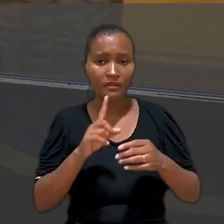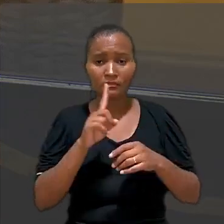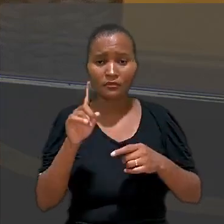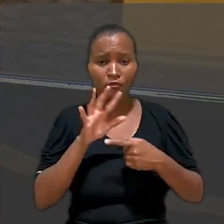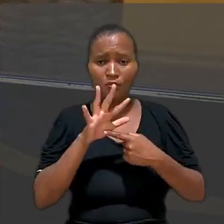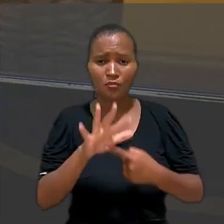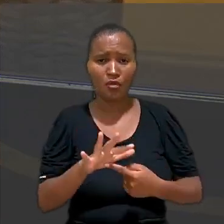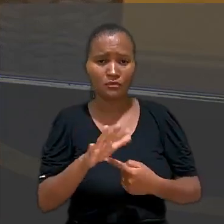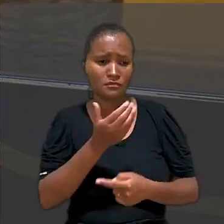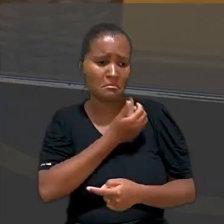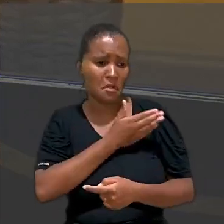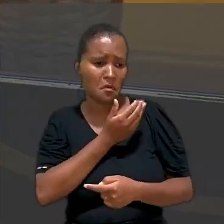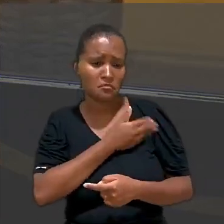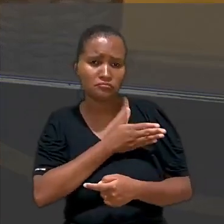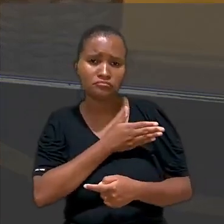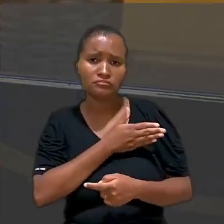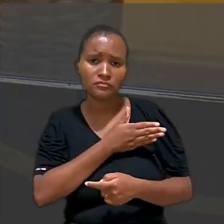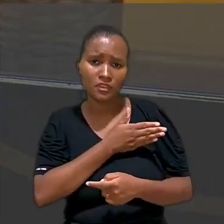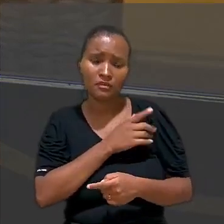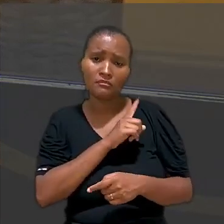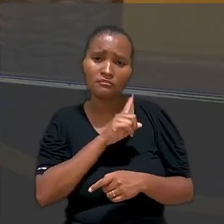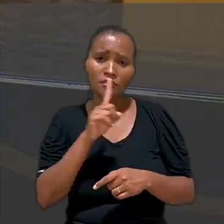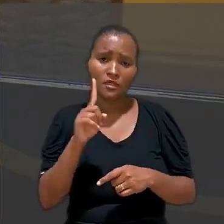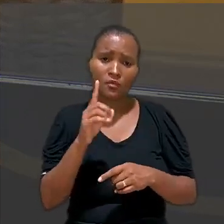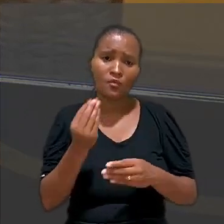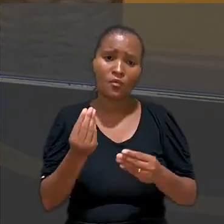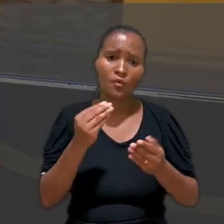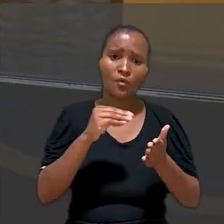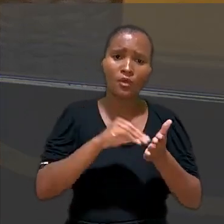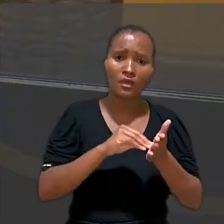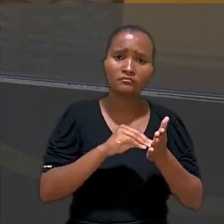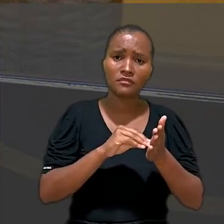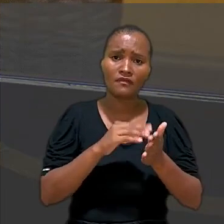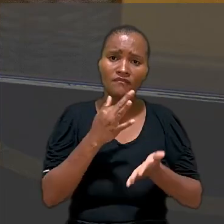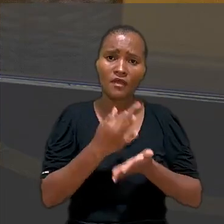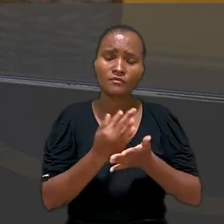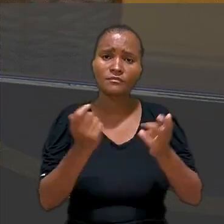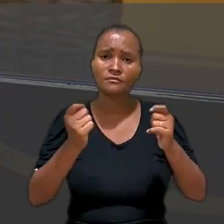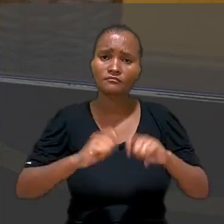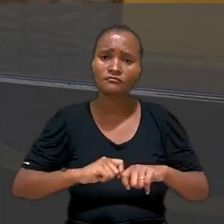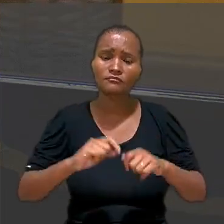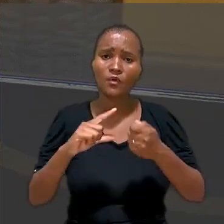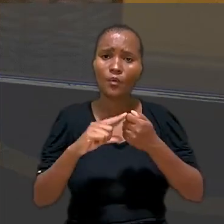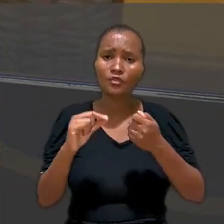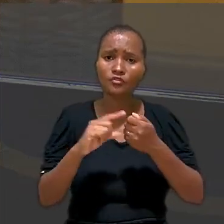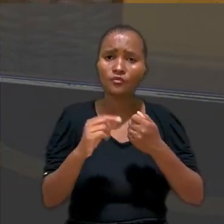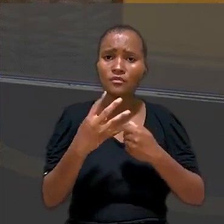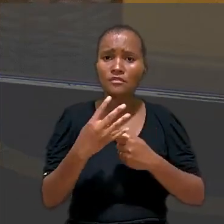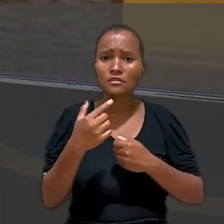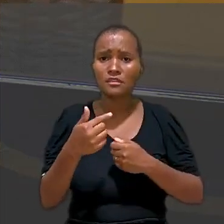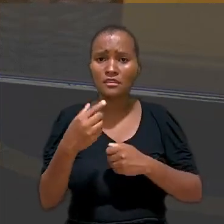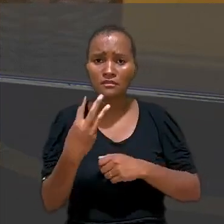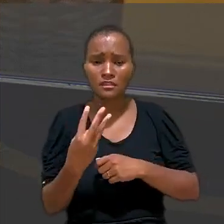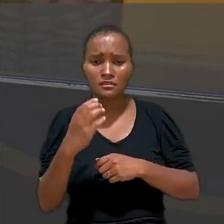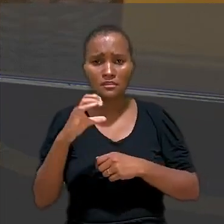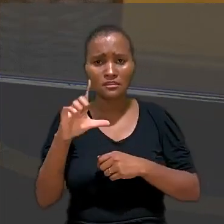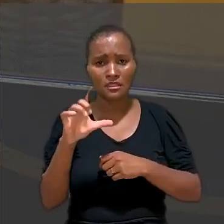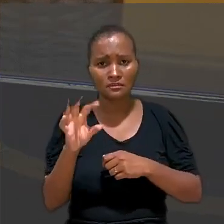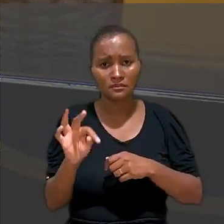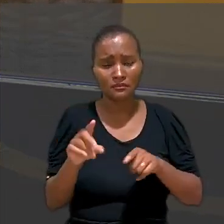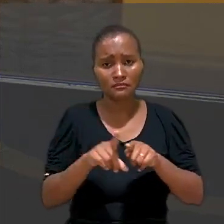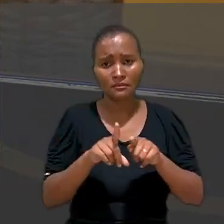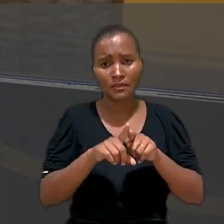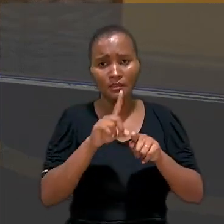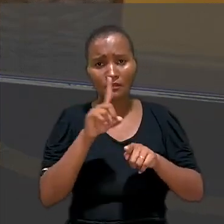caráter discriminatório a não incluir as hipóteses de faltas permitidas pelo artigo 473 da